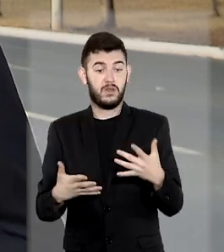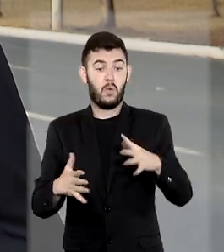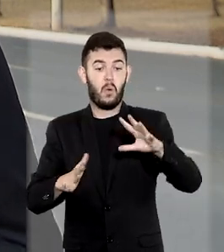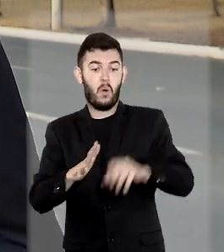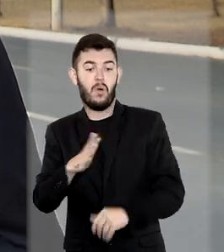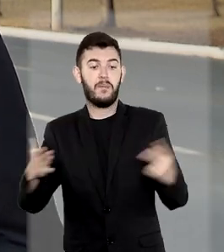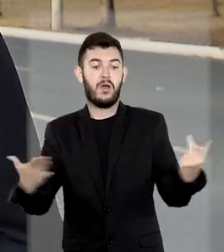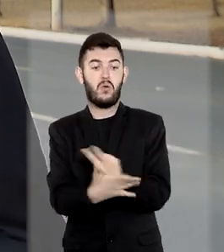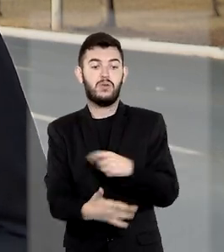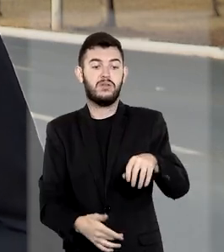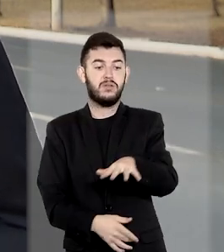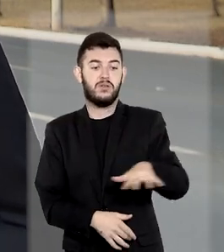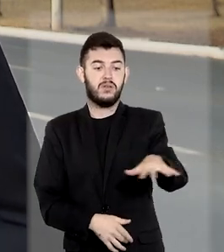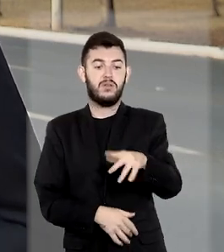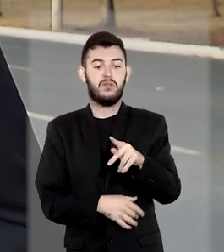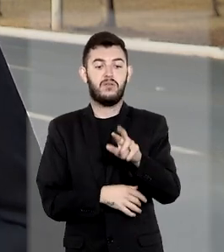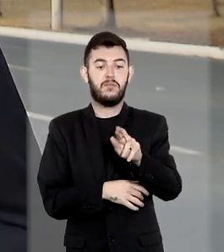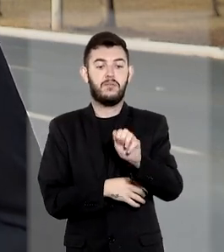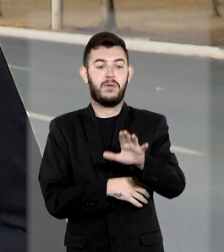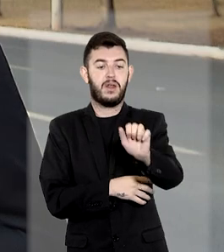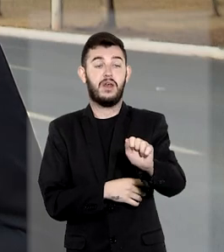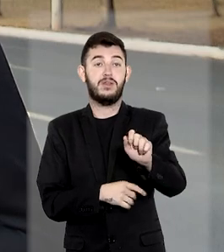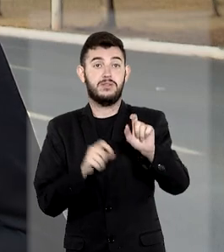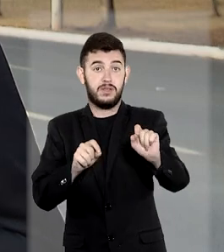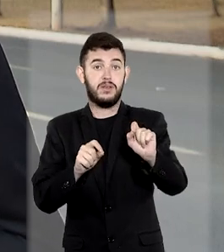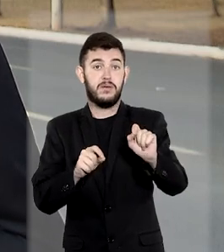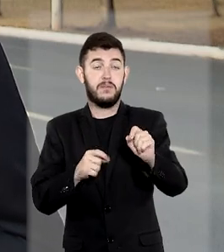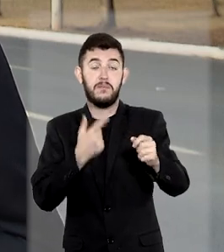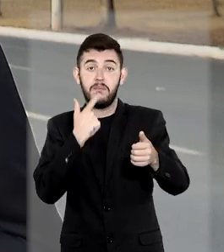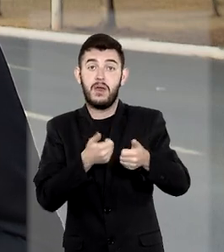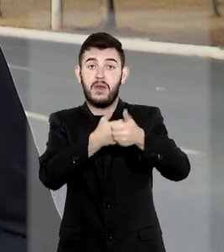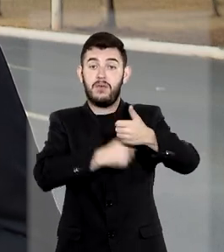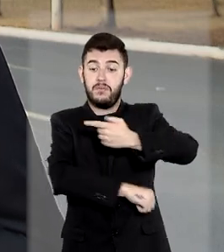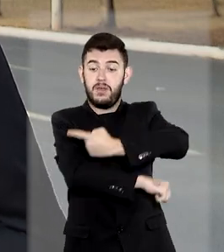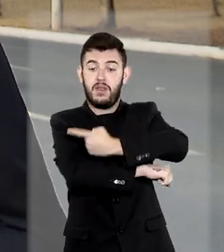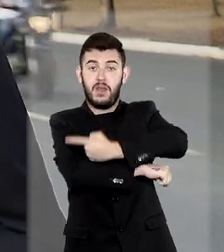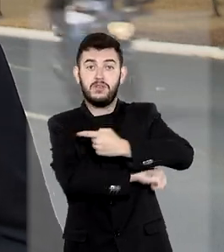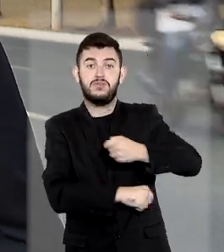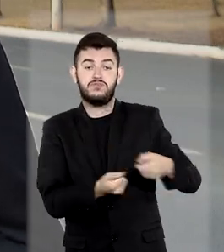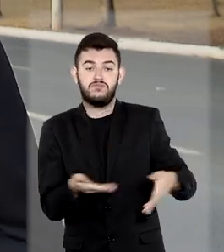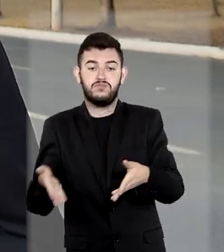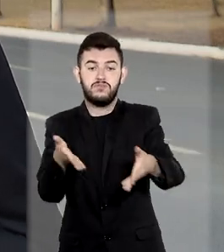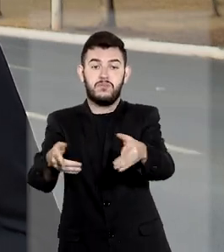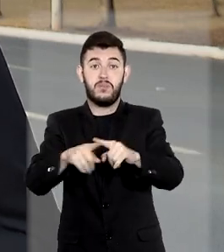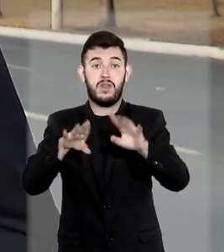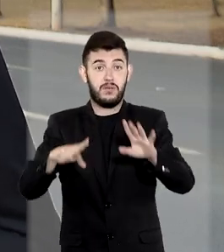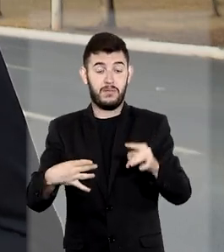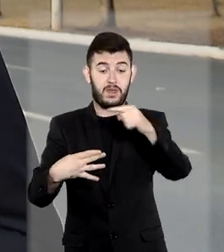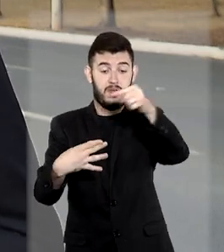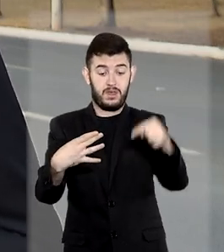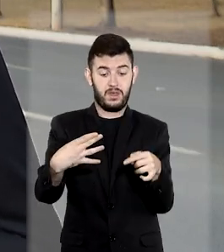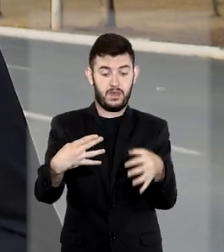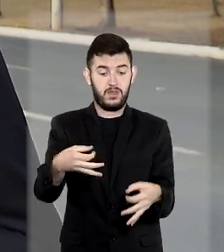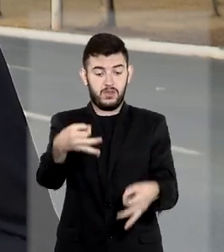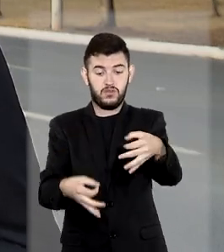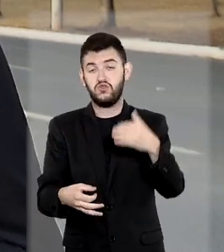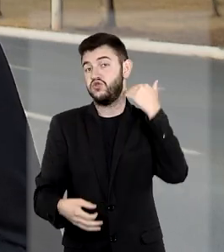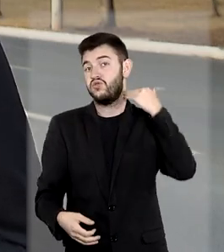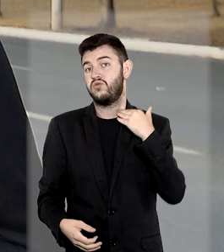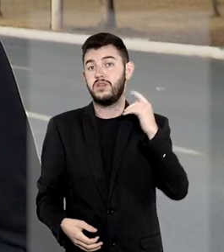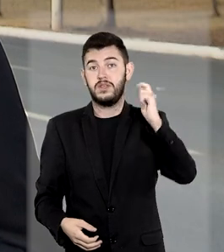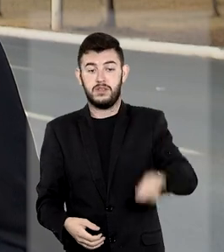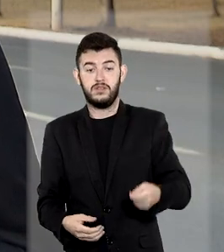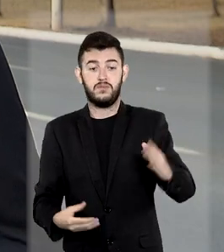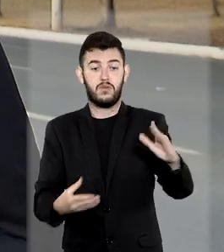roubo ocorrido nas dependências de uma praça de pedágio da rodovia concedida. O juízo de primeiro grau extinguiu o processo em